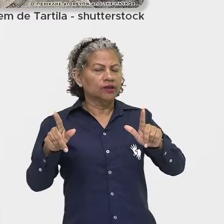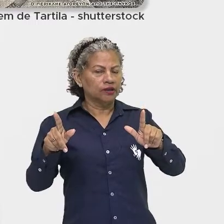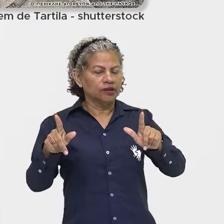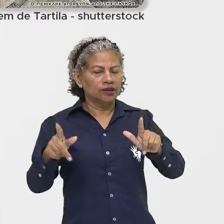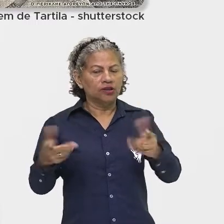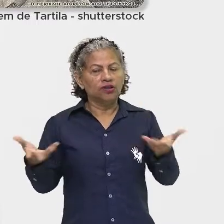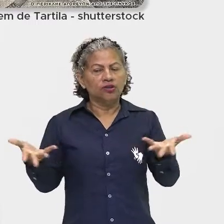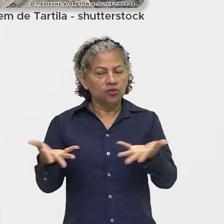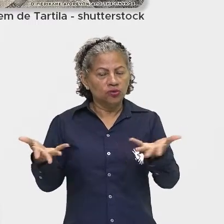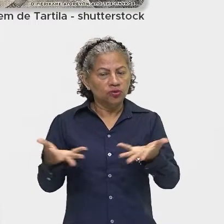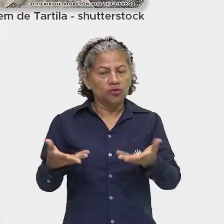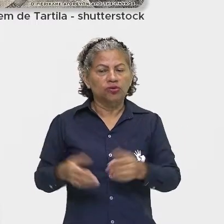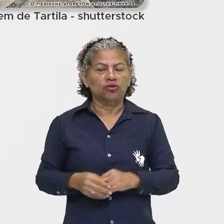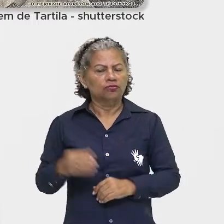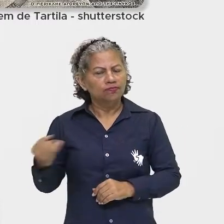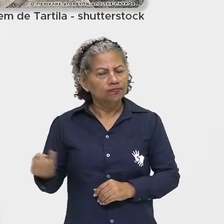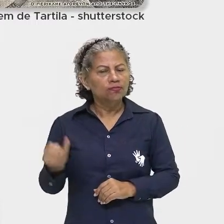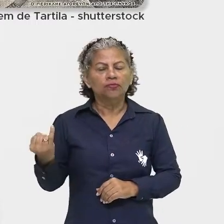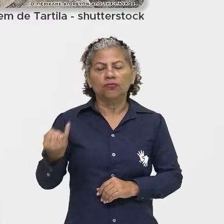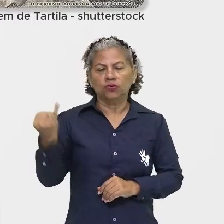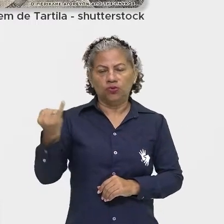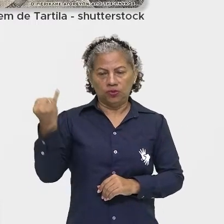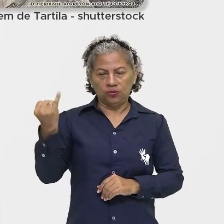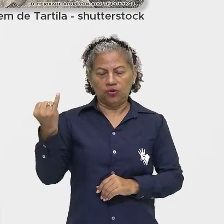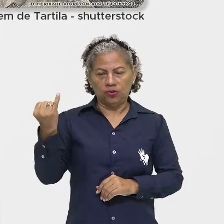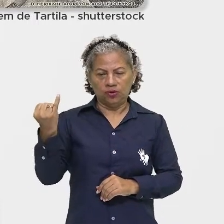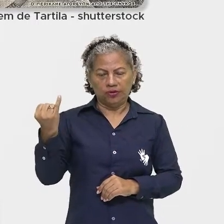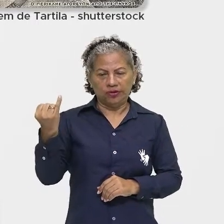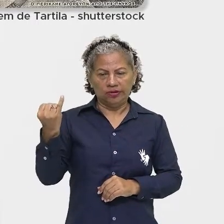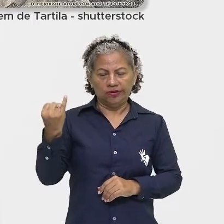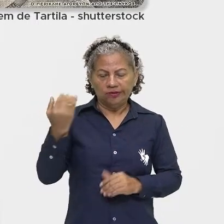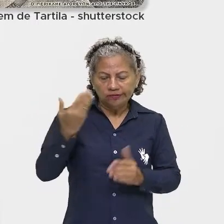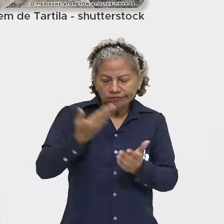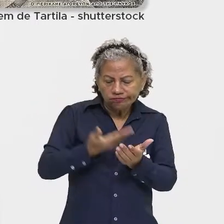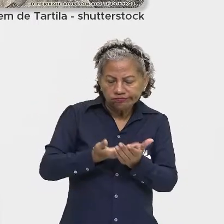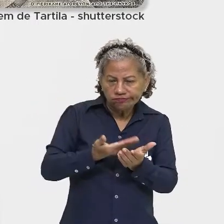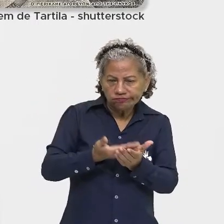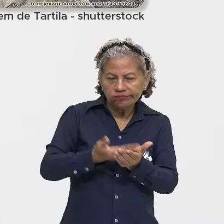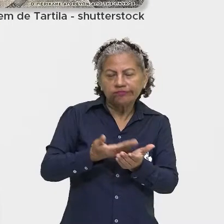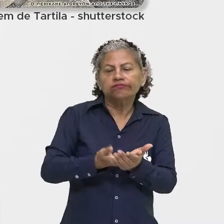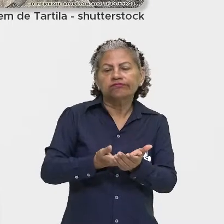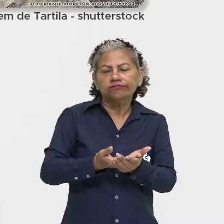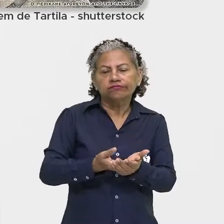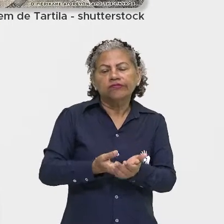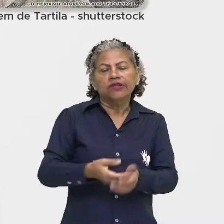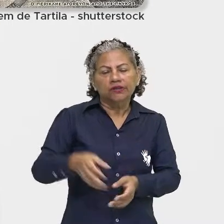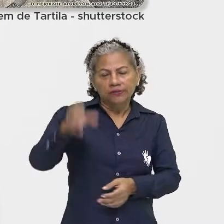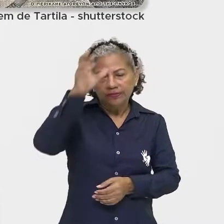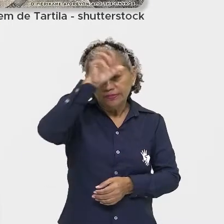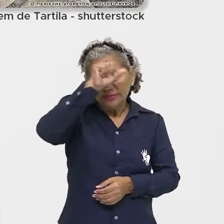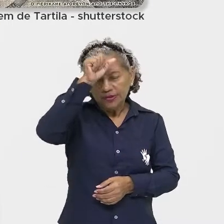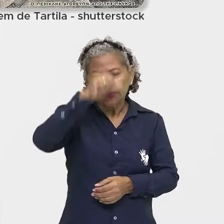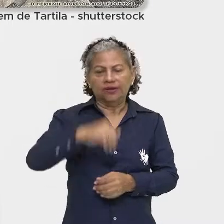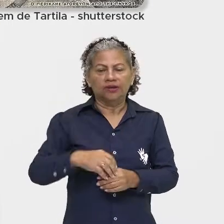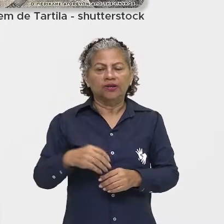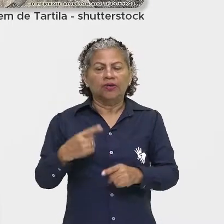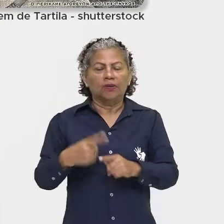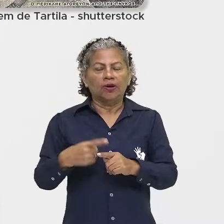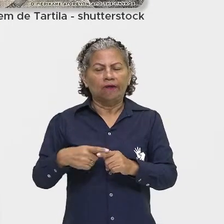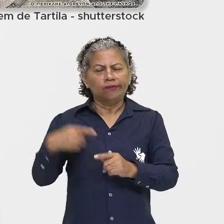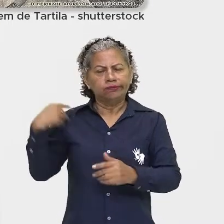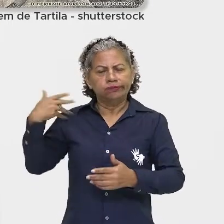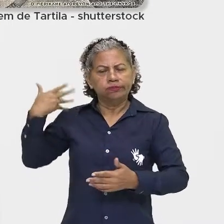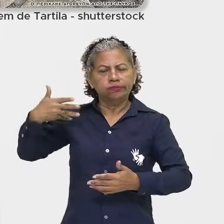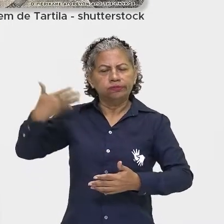É de suma importância seu estudo e aprendizagem, pois por meio de nosso passado é que nós aprendemos a evoluir